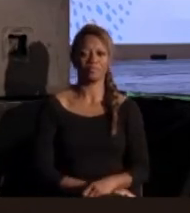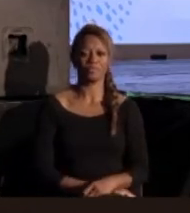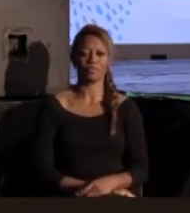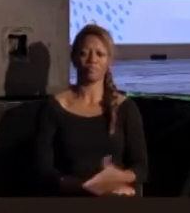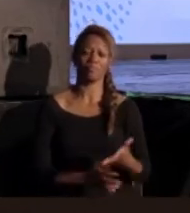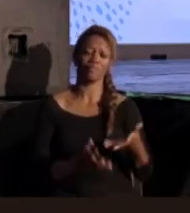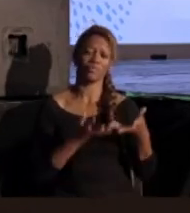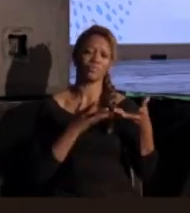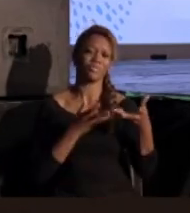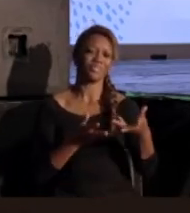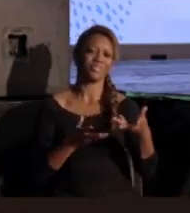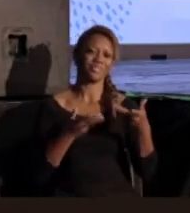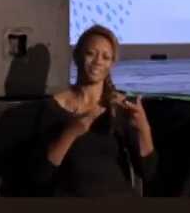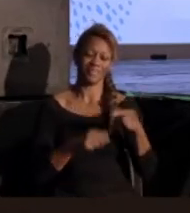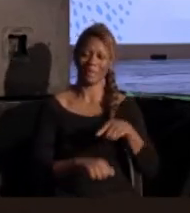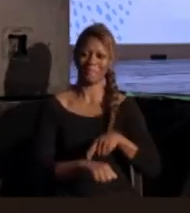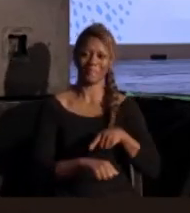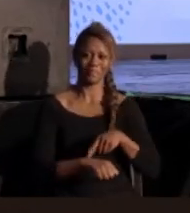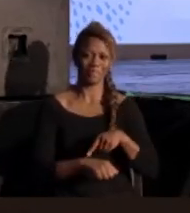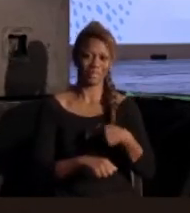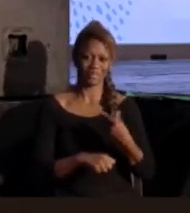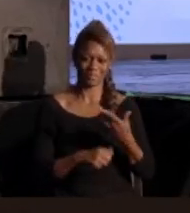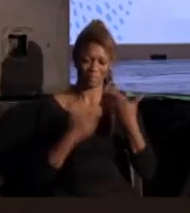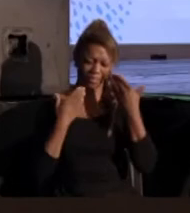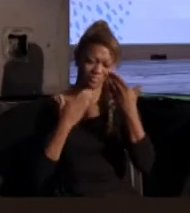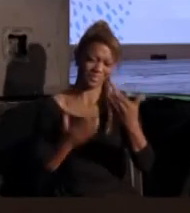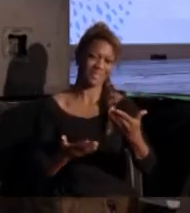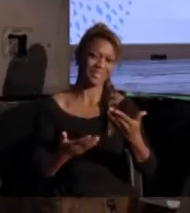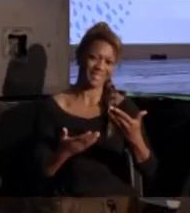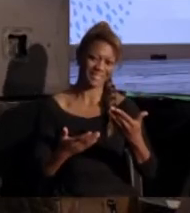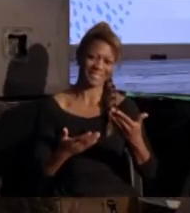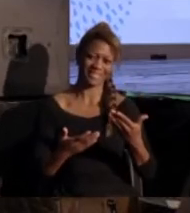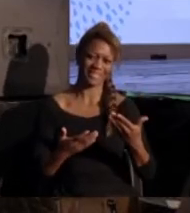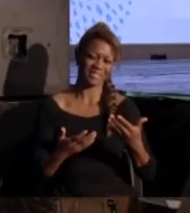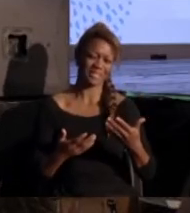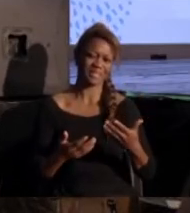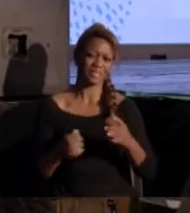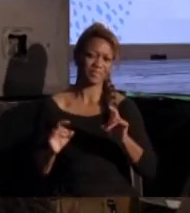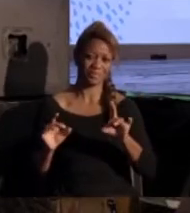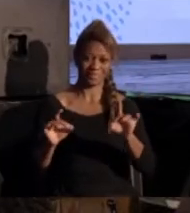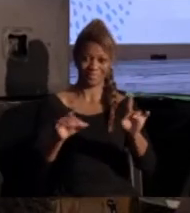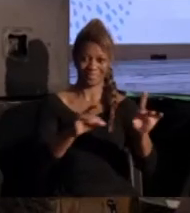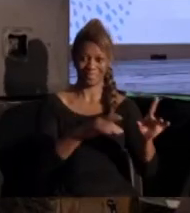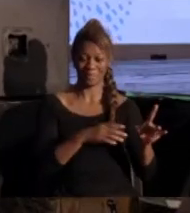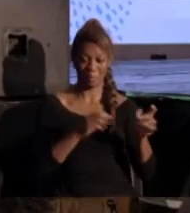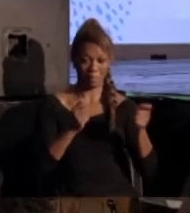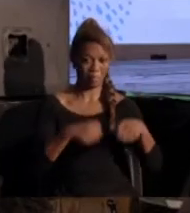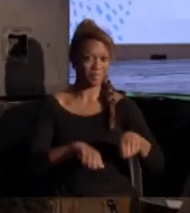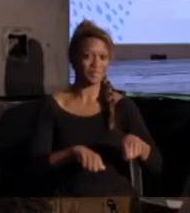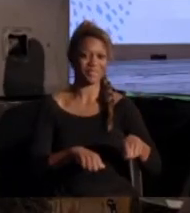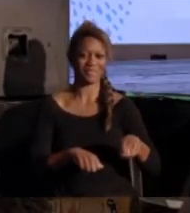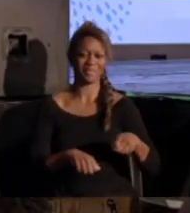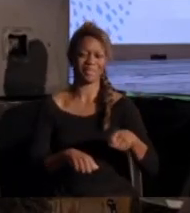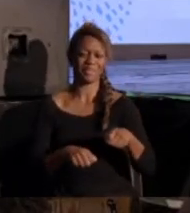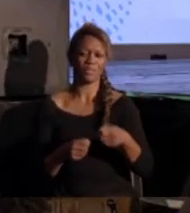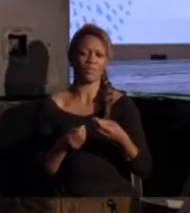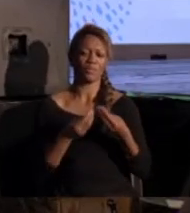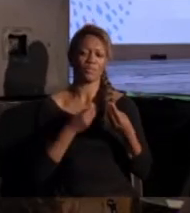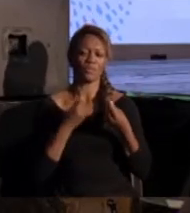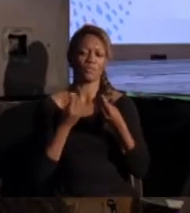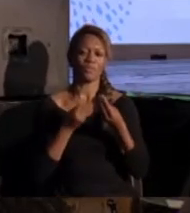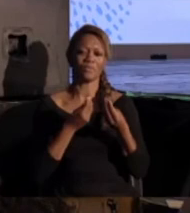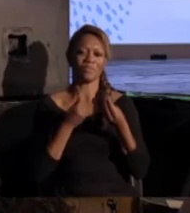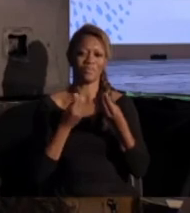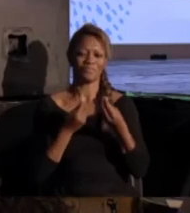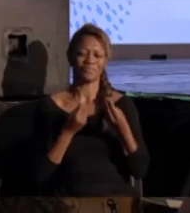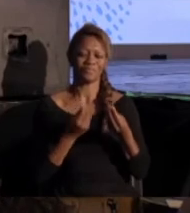demais aqui, nesse momento, né? Fico muito obrigado a vocês por esse convite, né? De poder ensalivar o amor, né? E deglutir